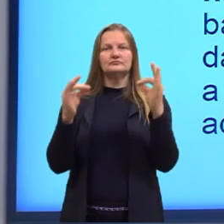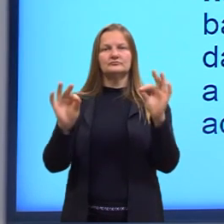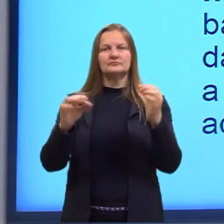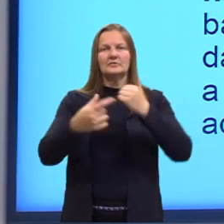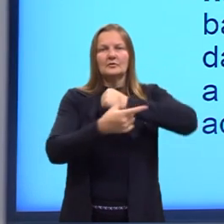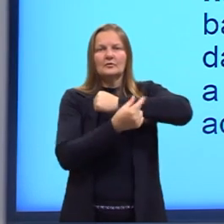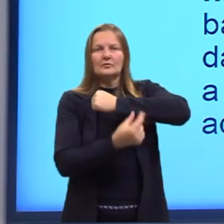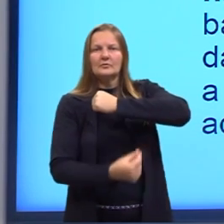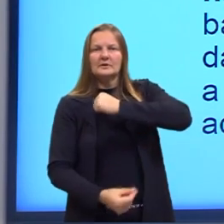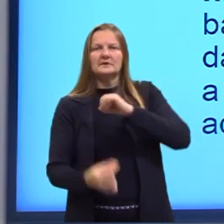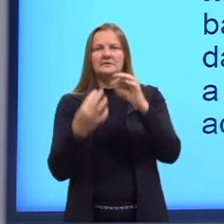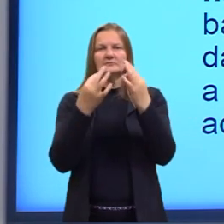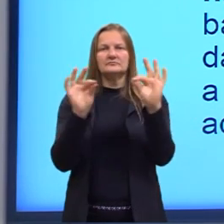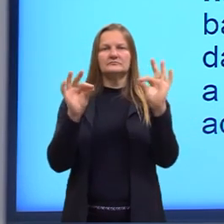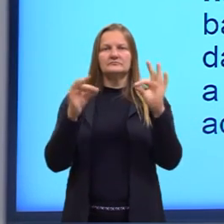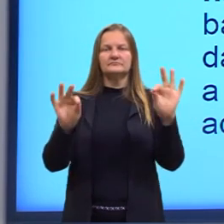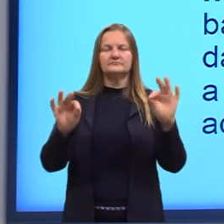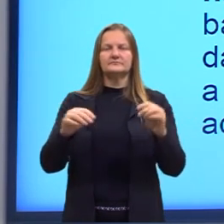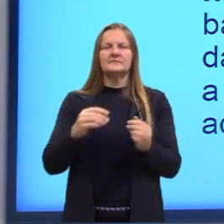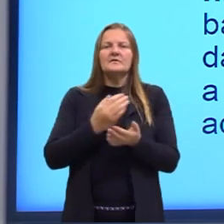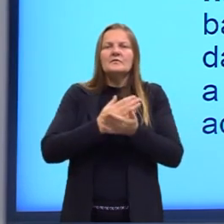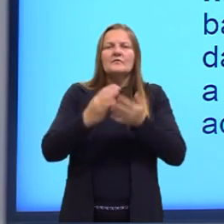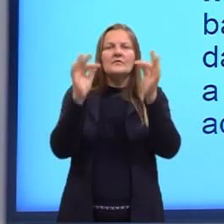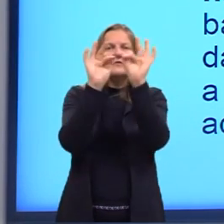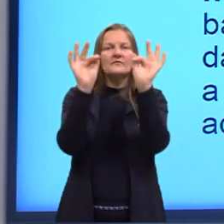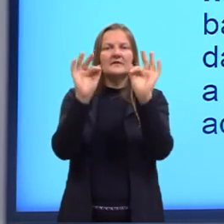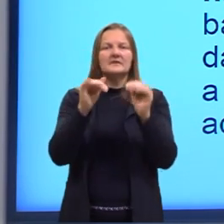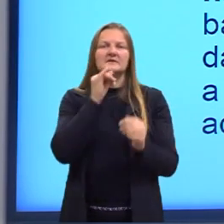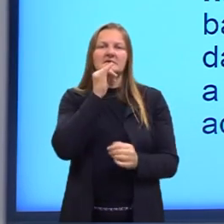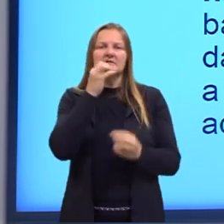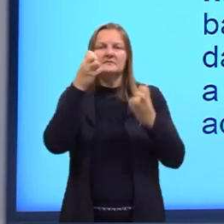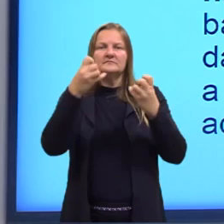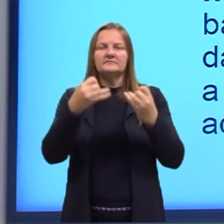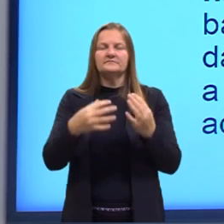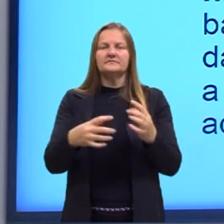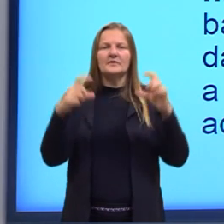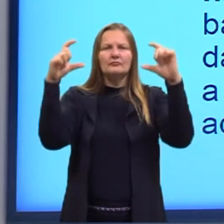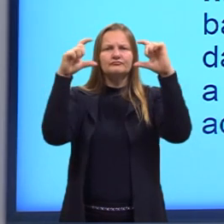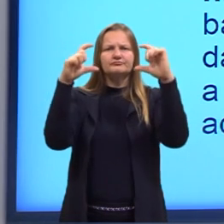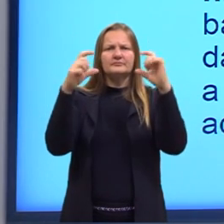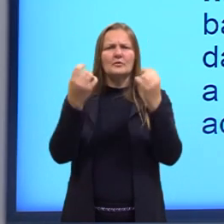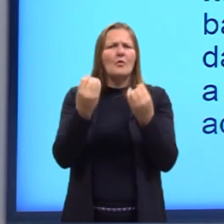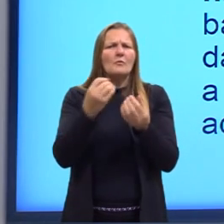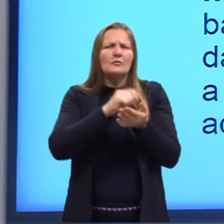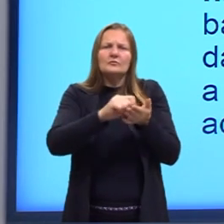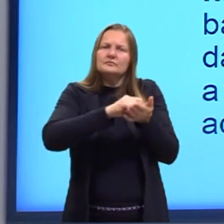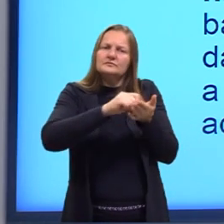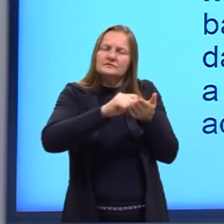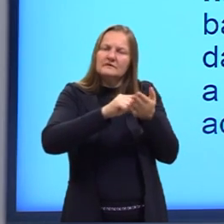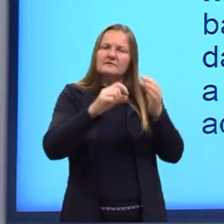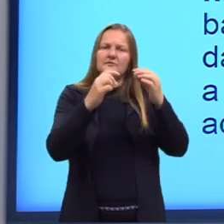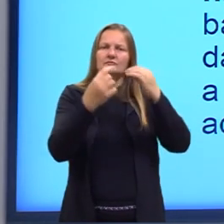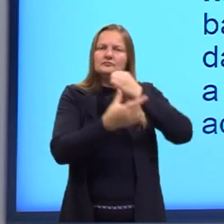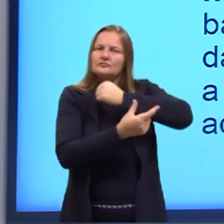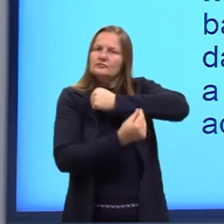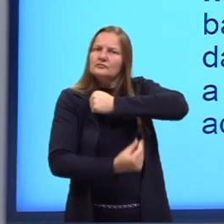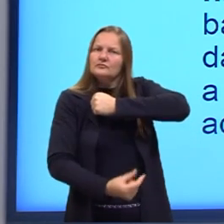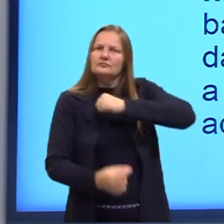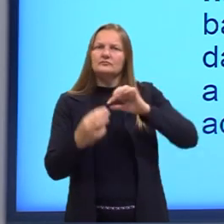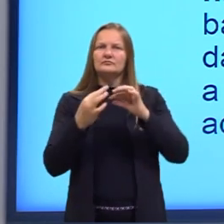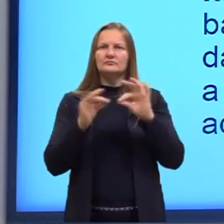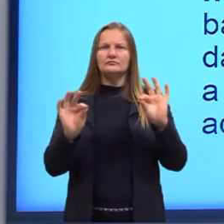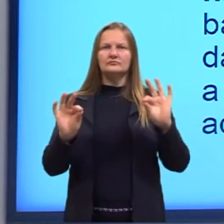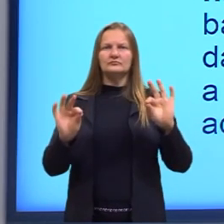e eu trouxe em uma frase no início né oração assim escreve uma coerência sintática